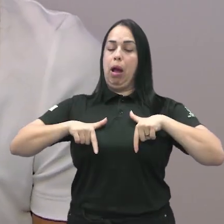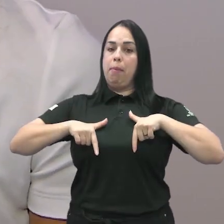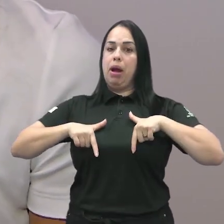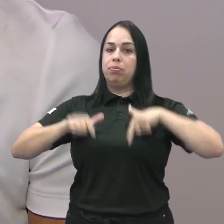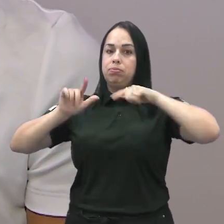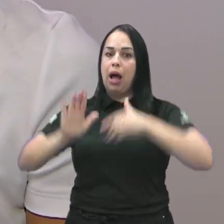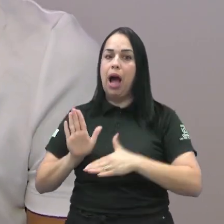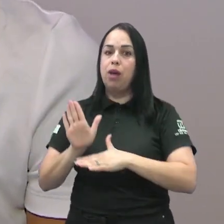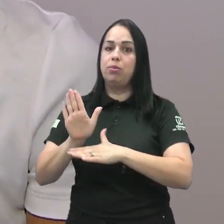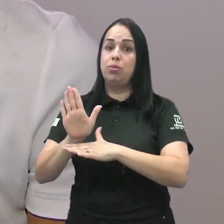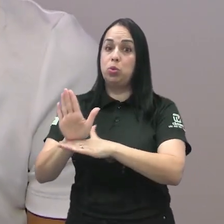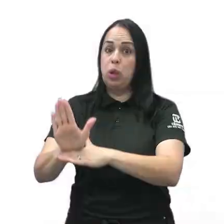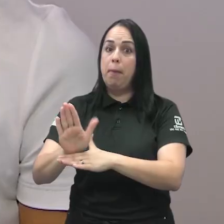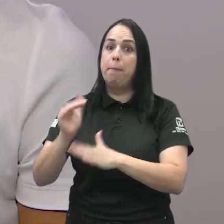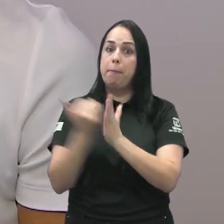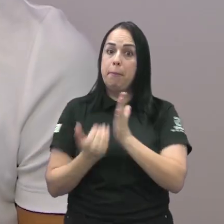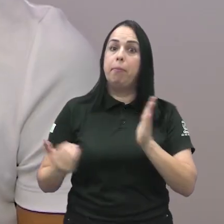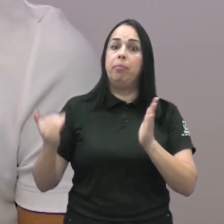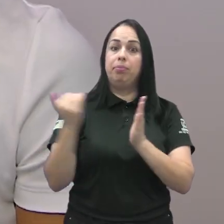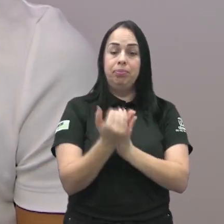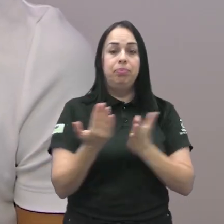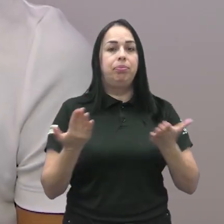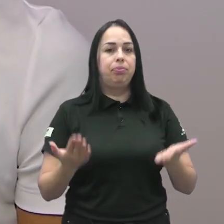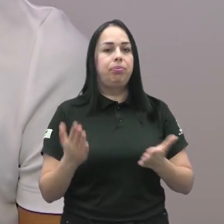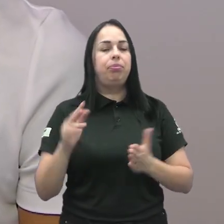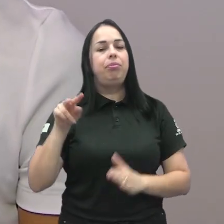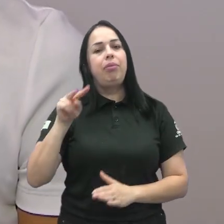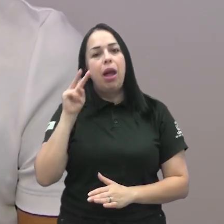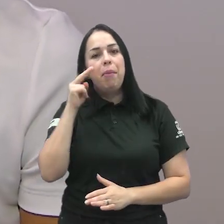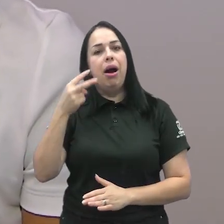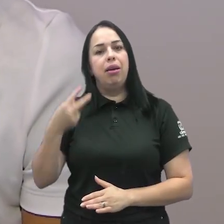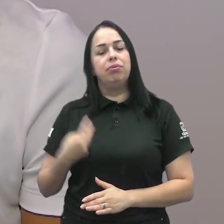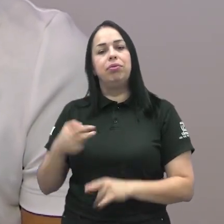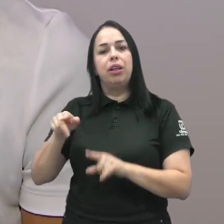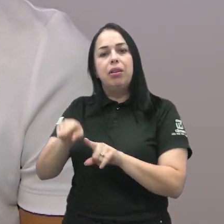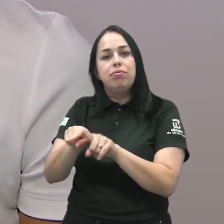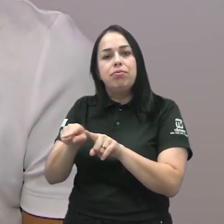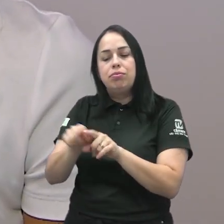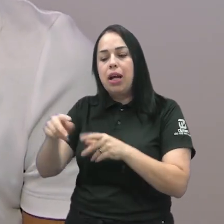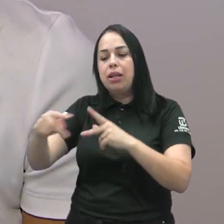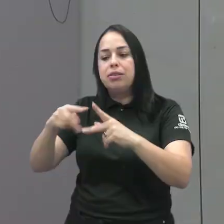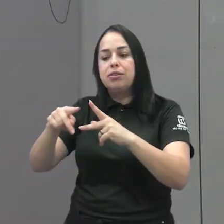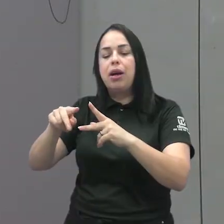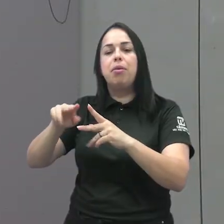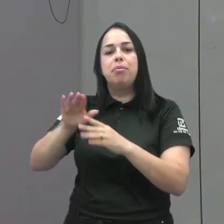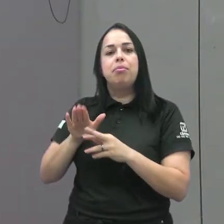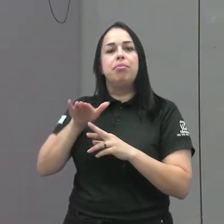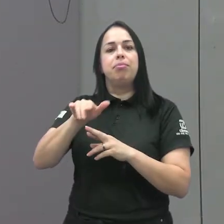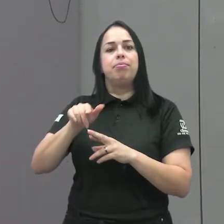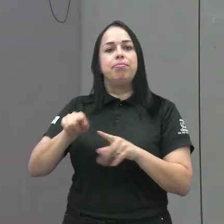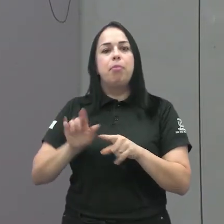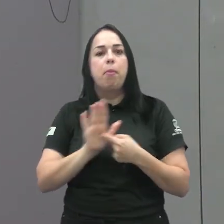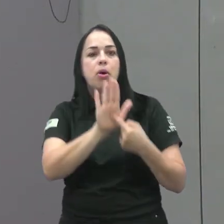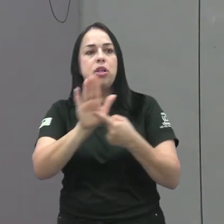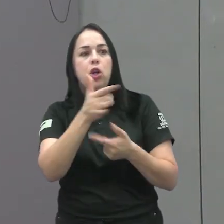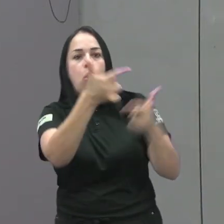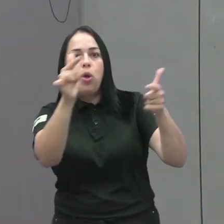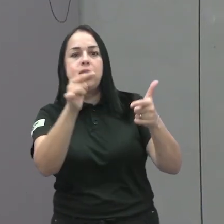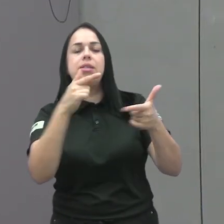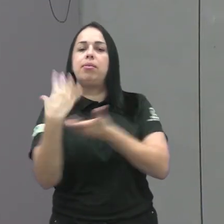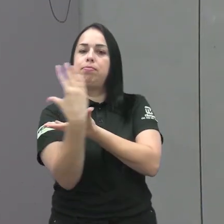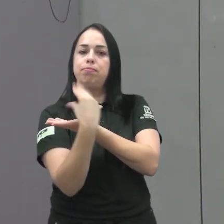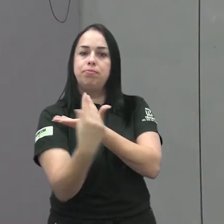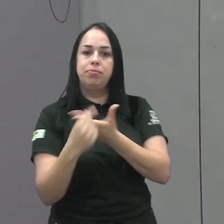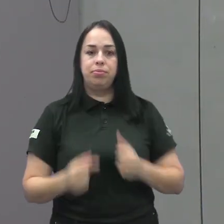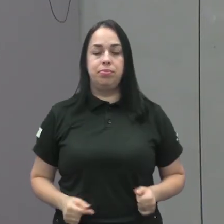a continuidade dessa mulher. Acaba sendo, com certeza, uma referência para que outros municípios adotem. Apesar de já notar uma melhora